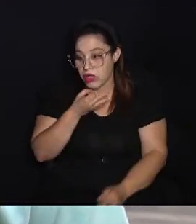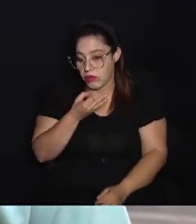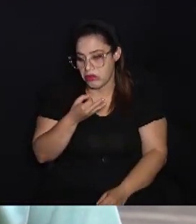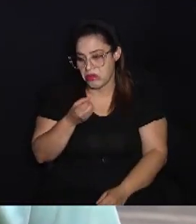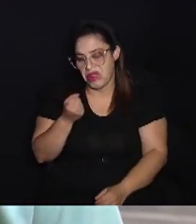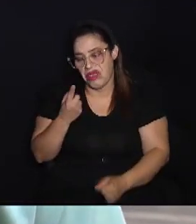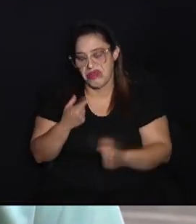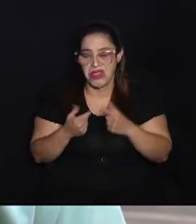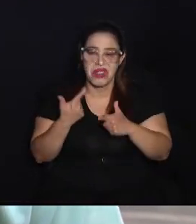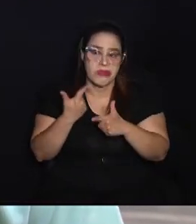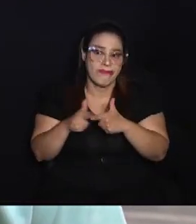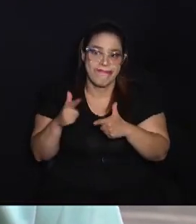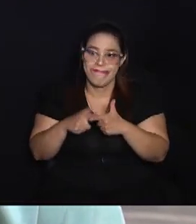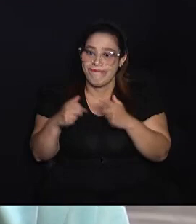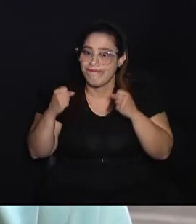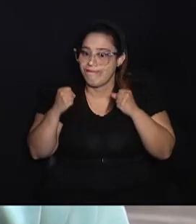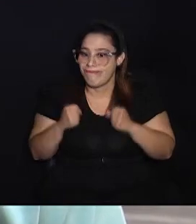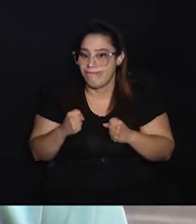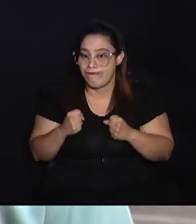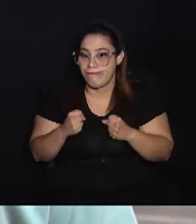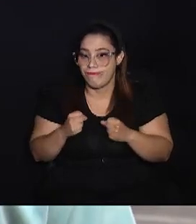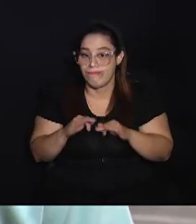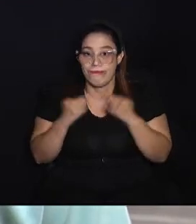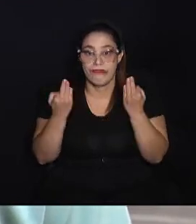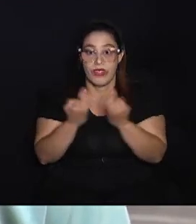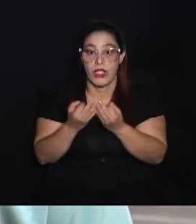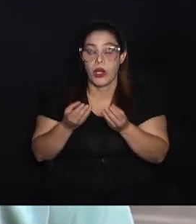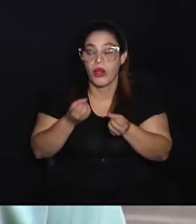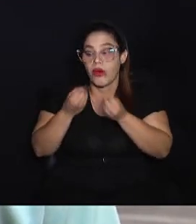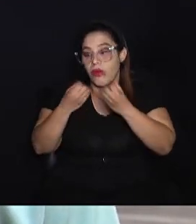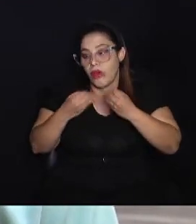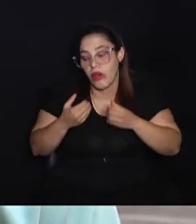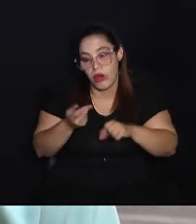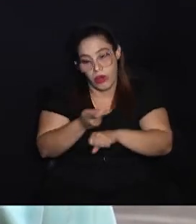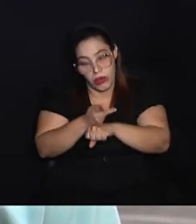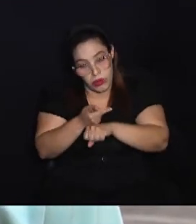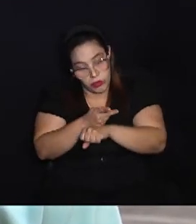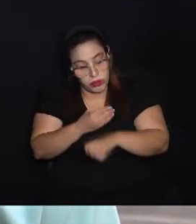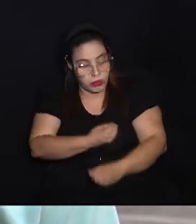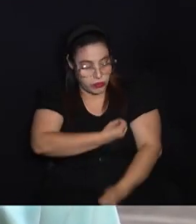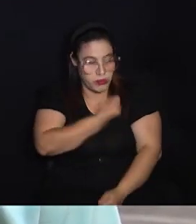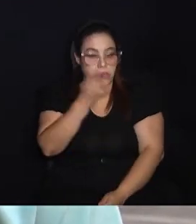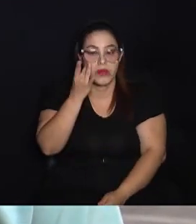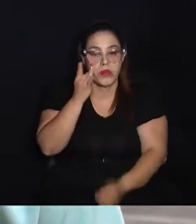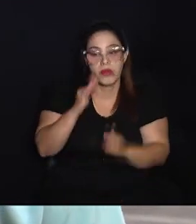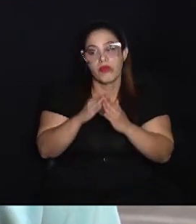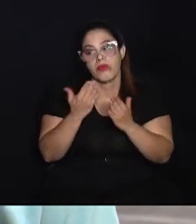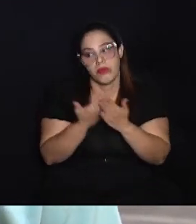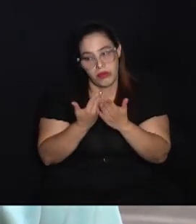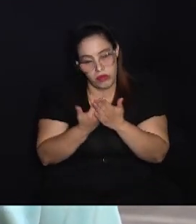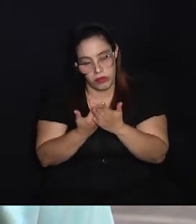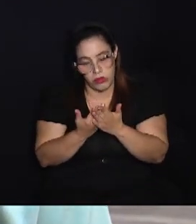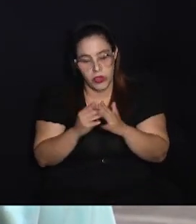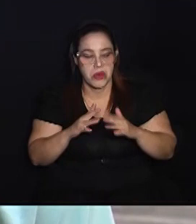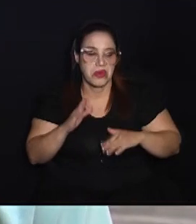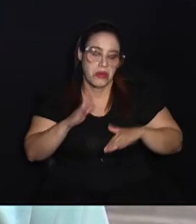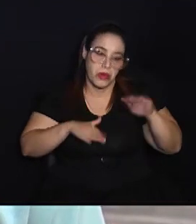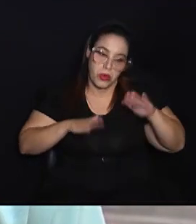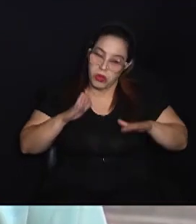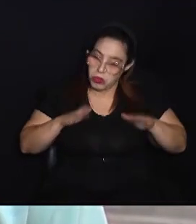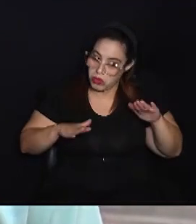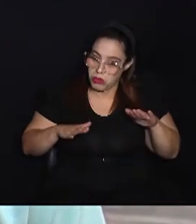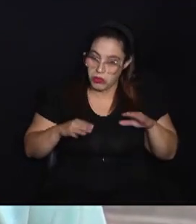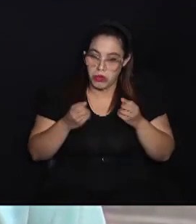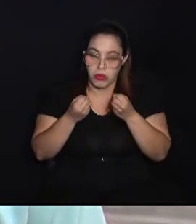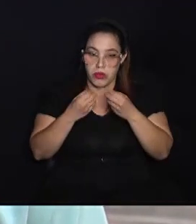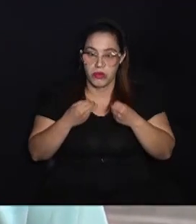algum problema que não foi possível indeferir e a família vai ser orientada a procurar presencialmente uma unidade educacional, tudo vai ser